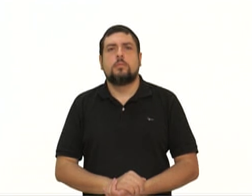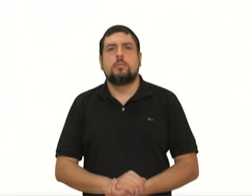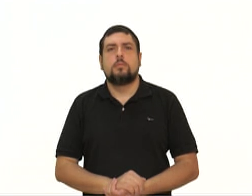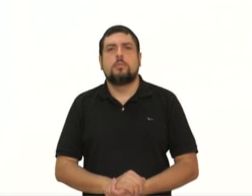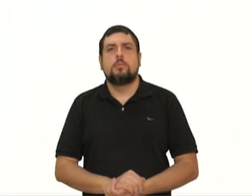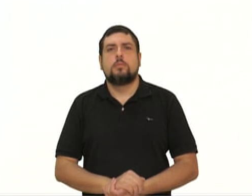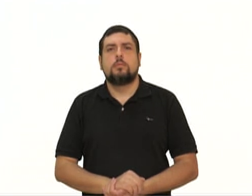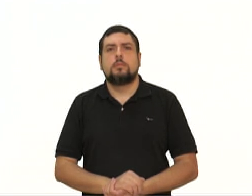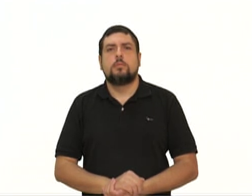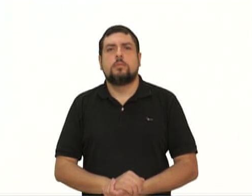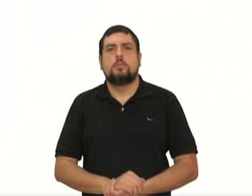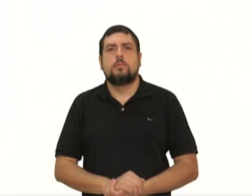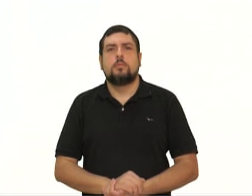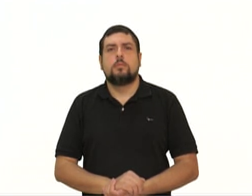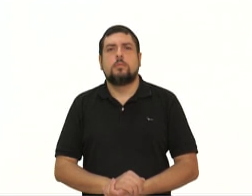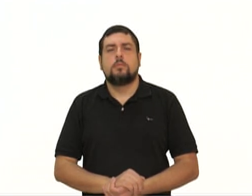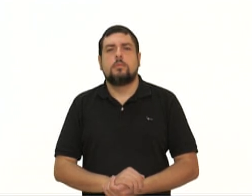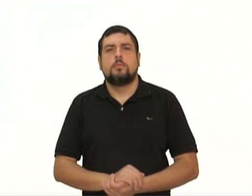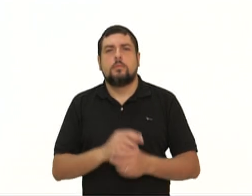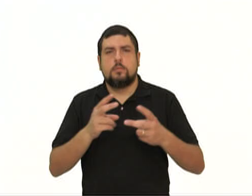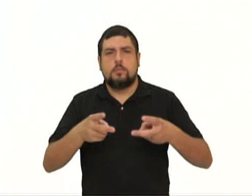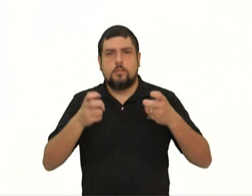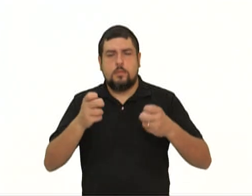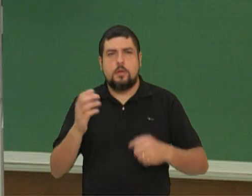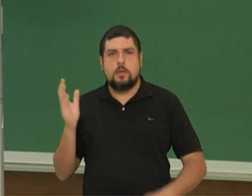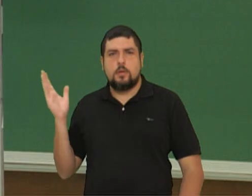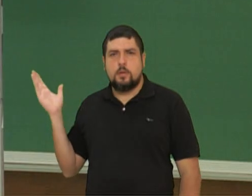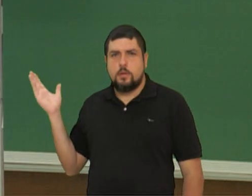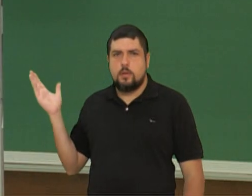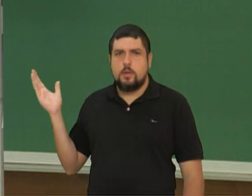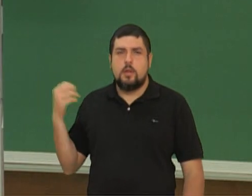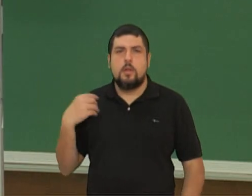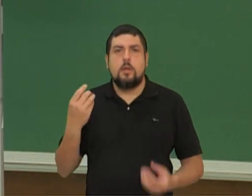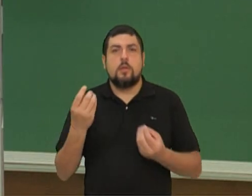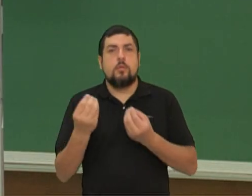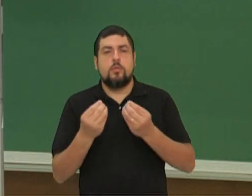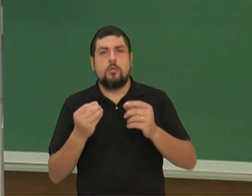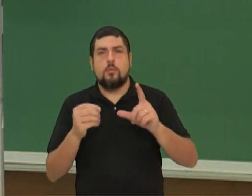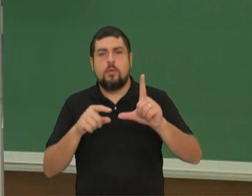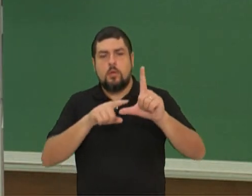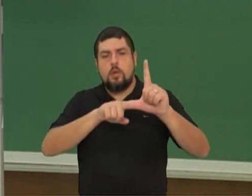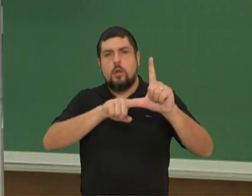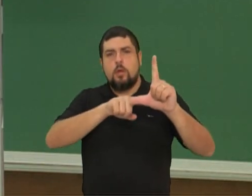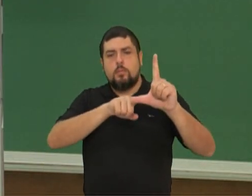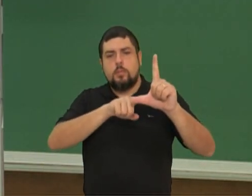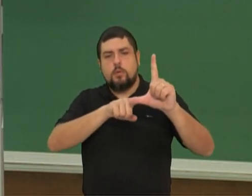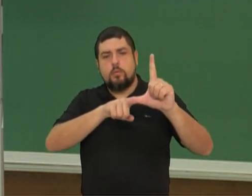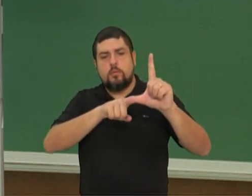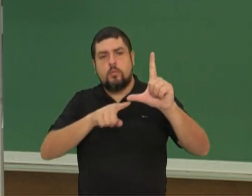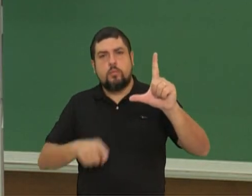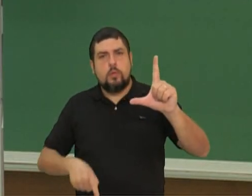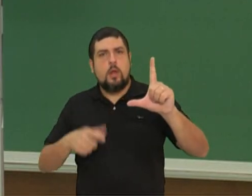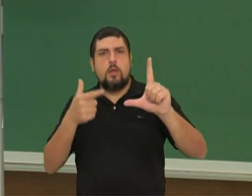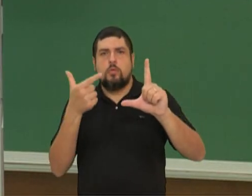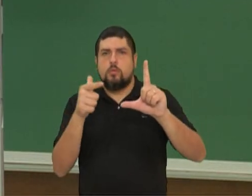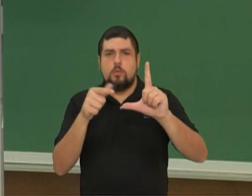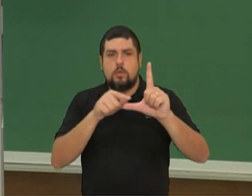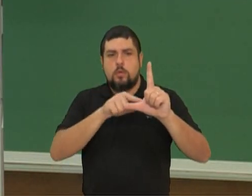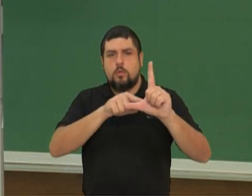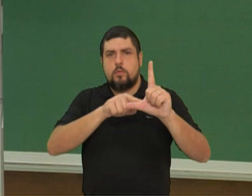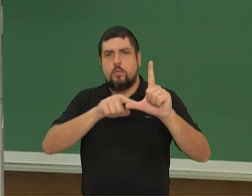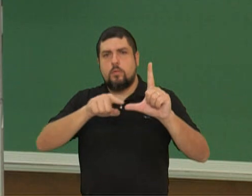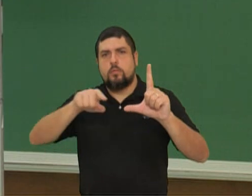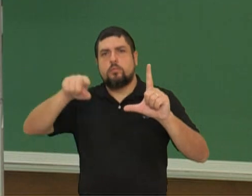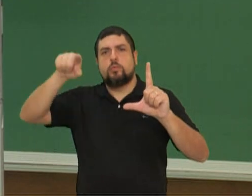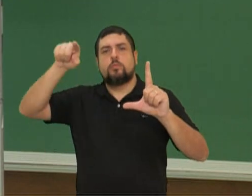Sempre acima. Nós não vamos ter imagem negativa, não. Inclusive, o contradomínio da